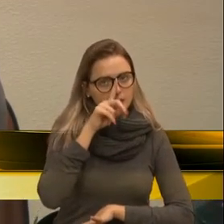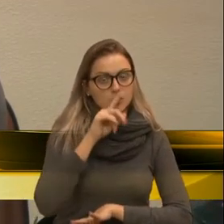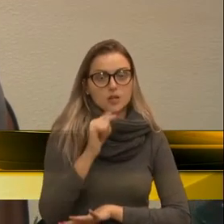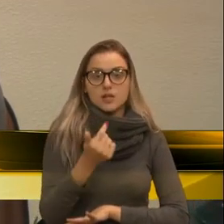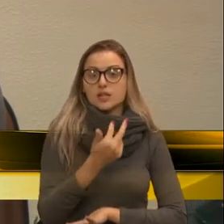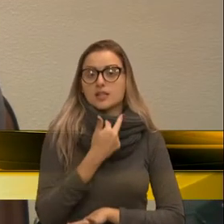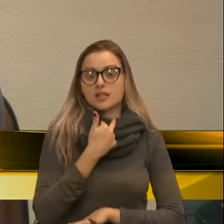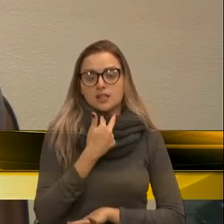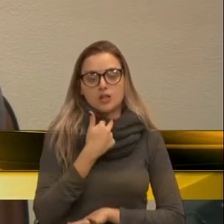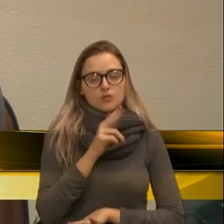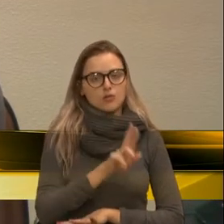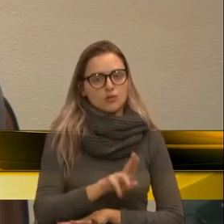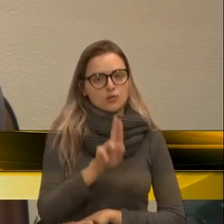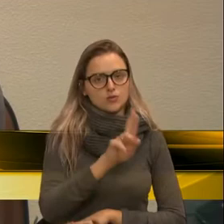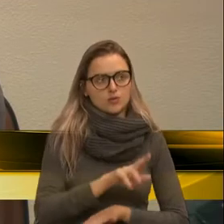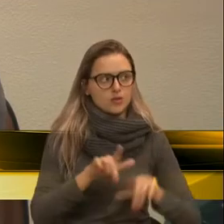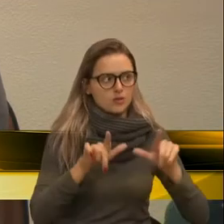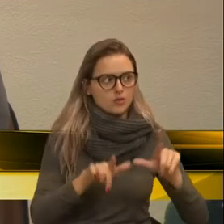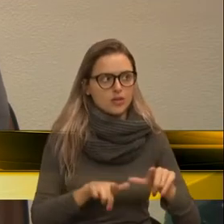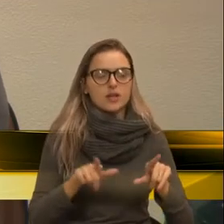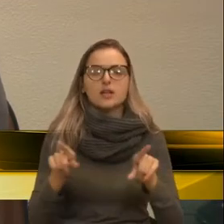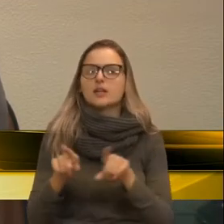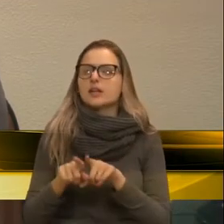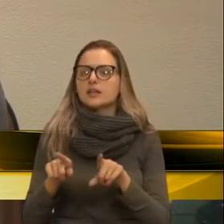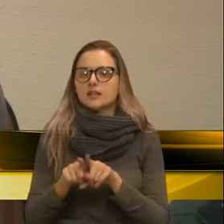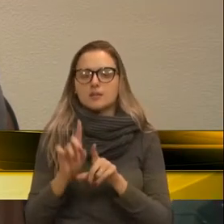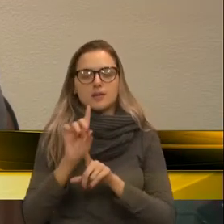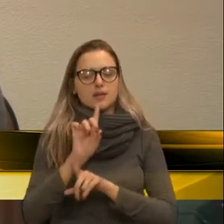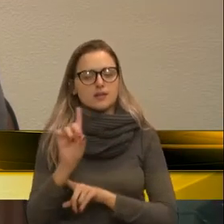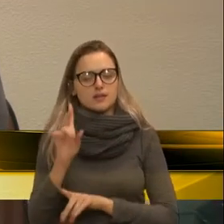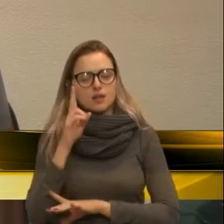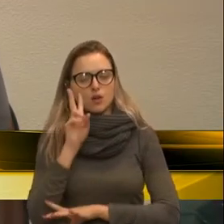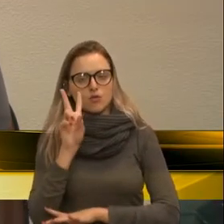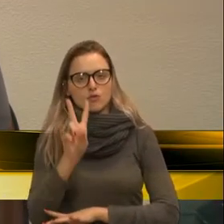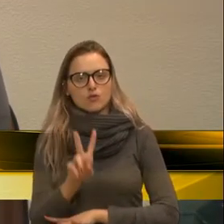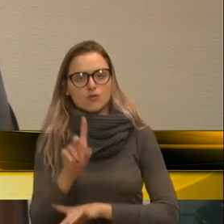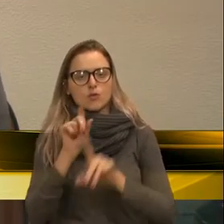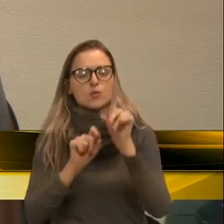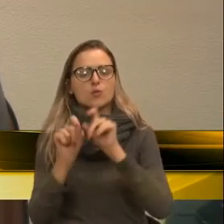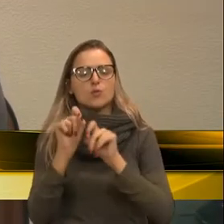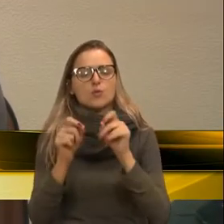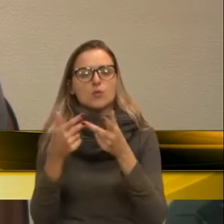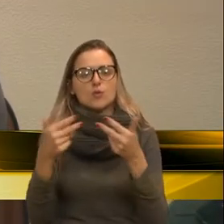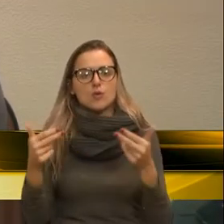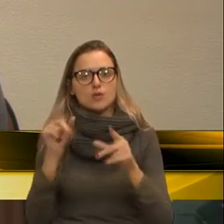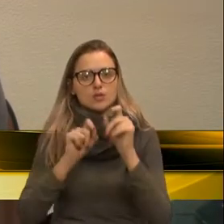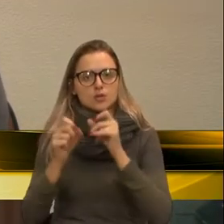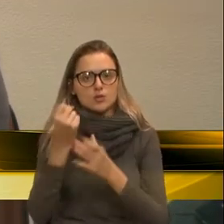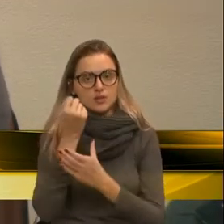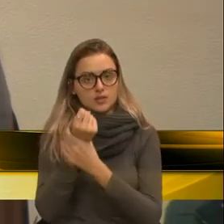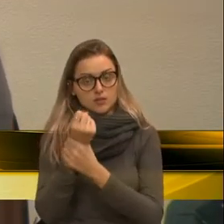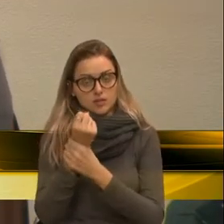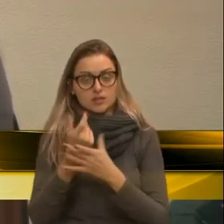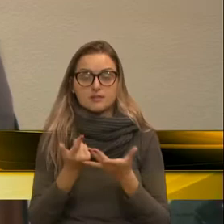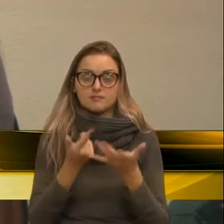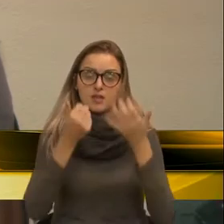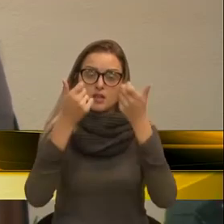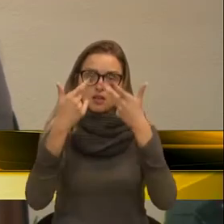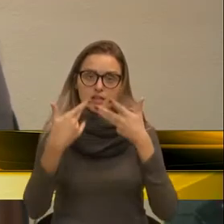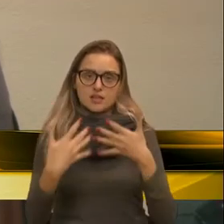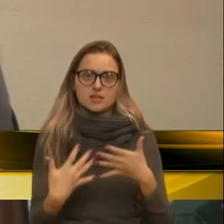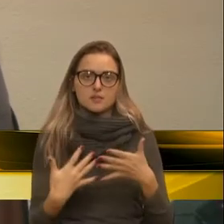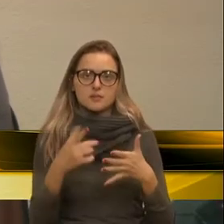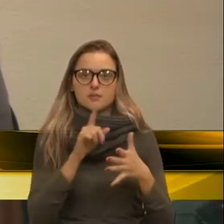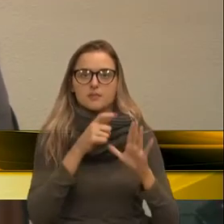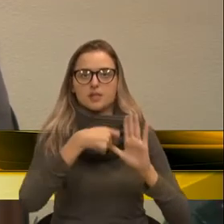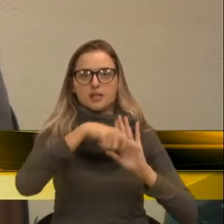para ocupação, bem como não foram consideradas questões de segurança. Por fim, justifica